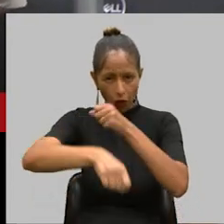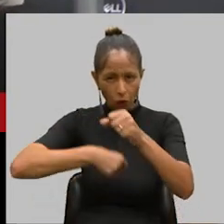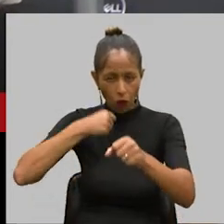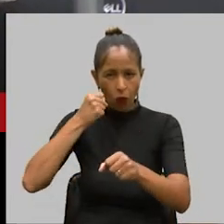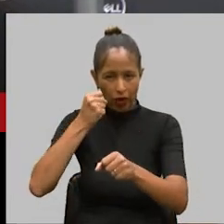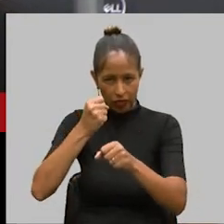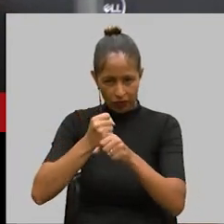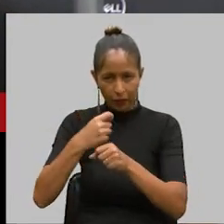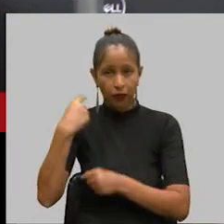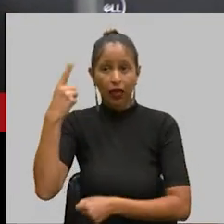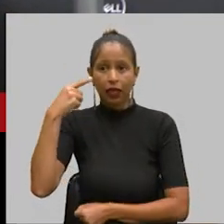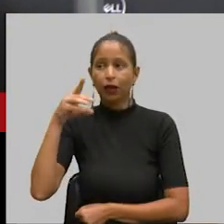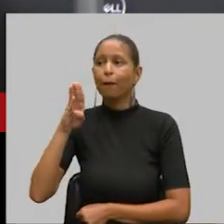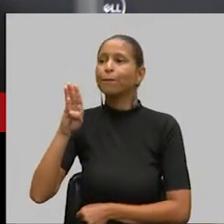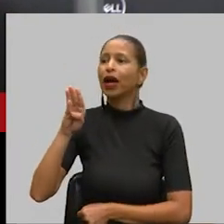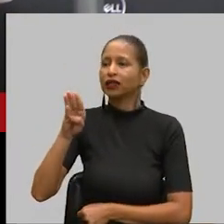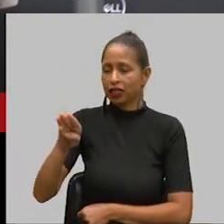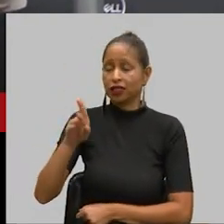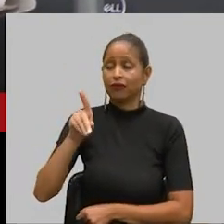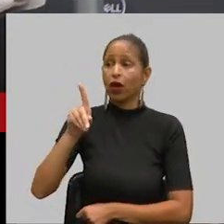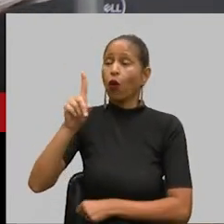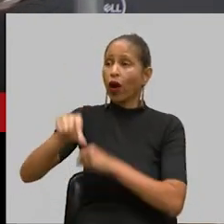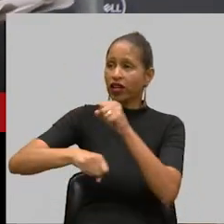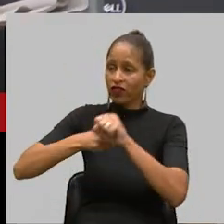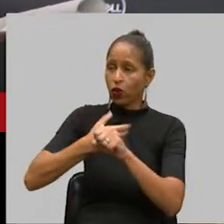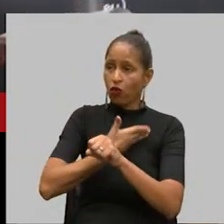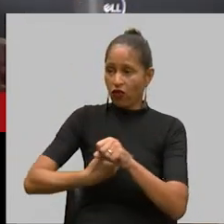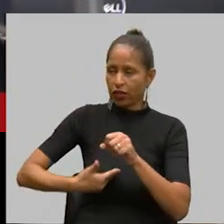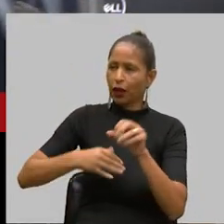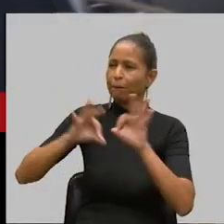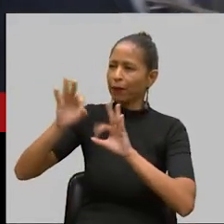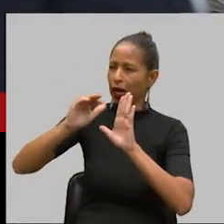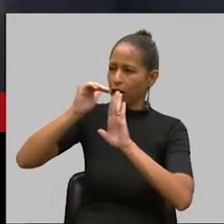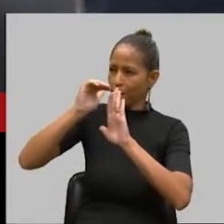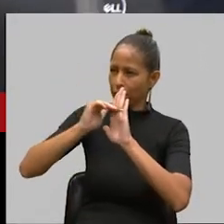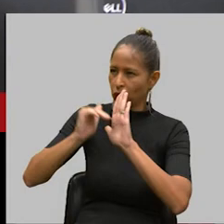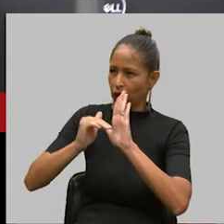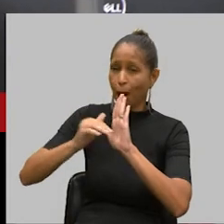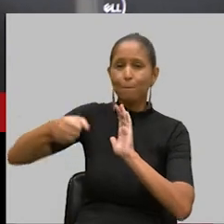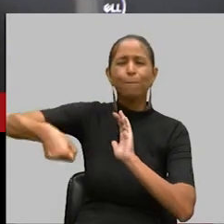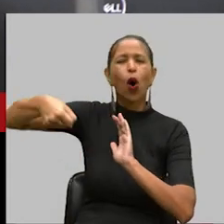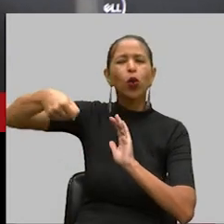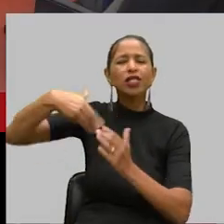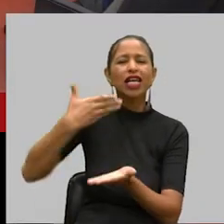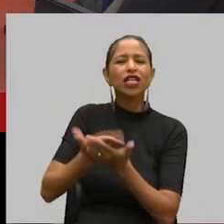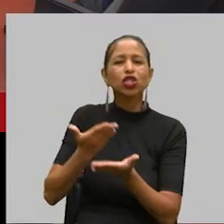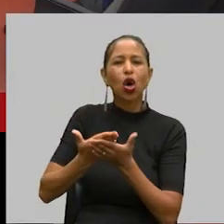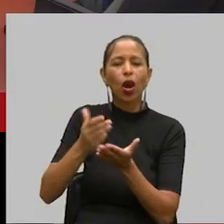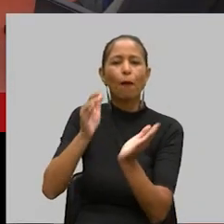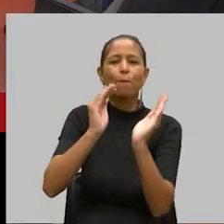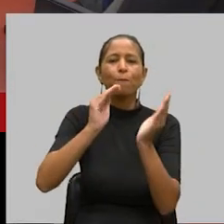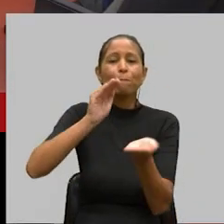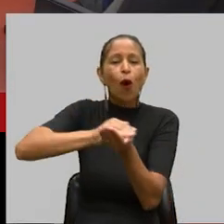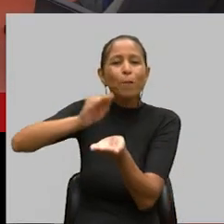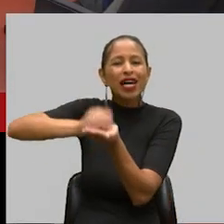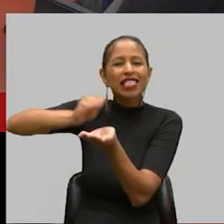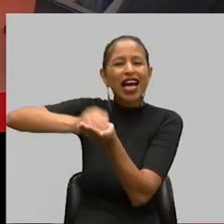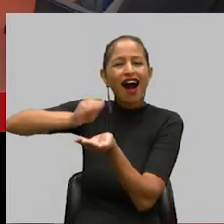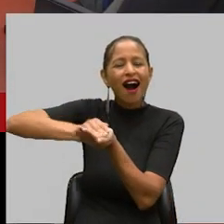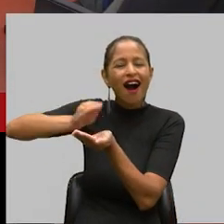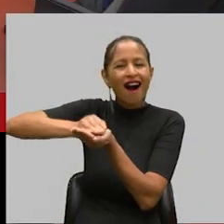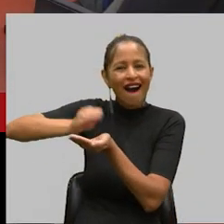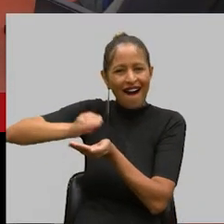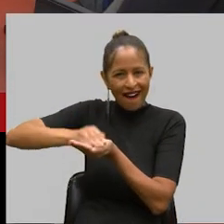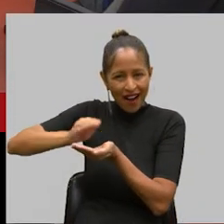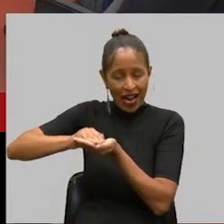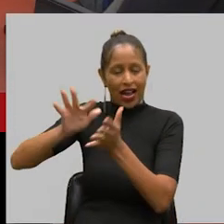deputada Beatriz o Governo está preparando o programa da bolsa escola e da poupança escola além do Bolsa